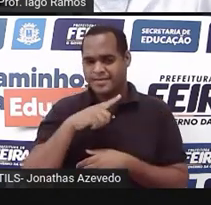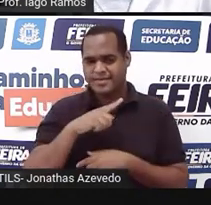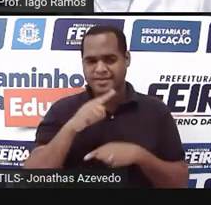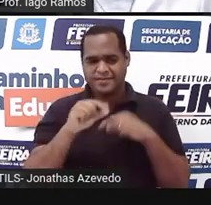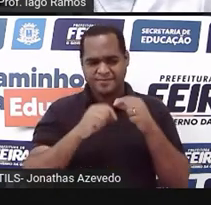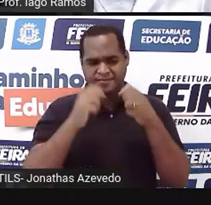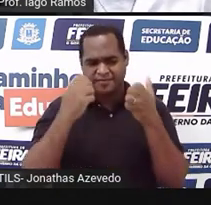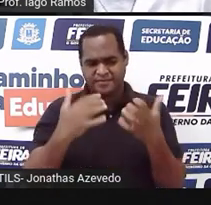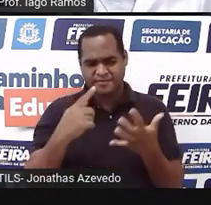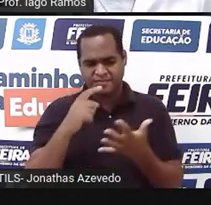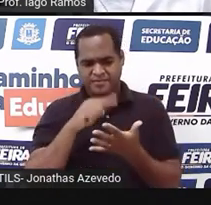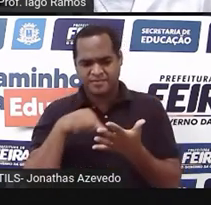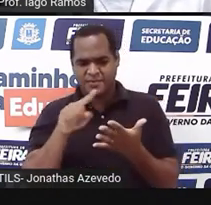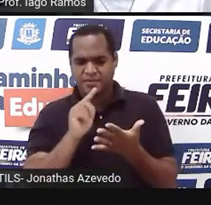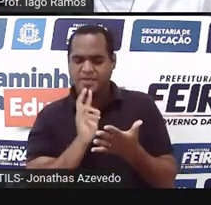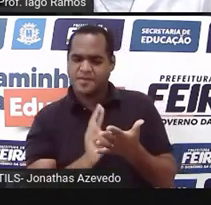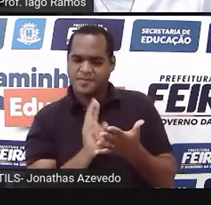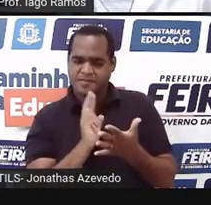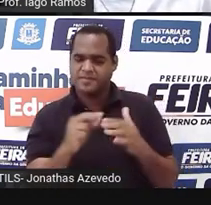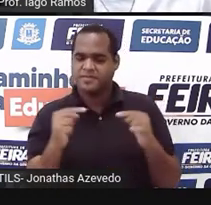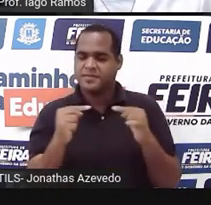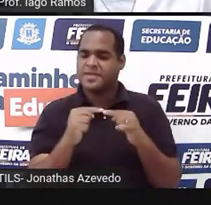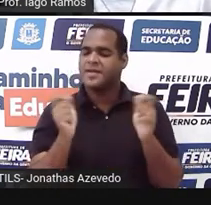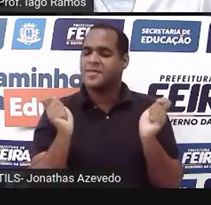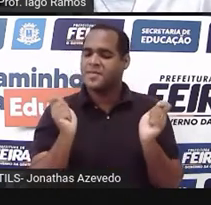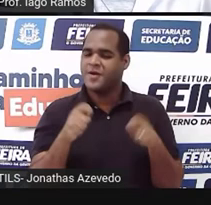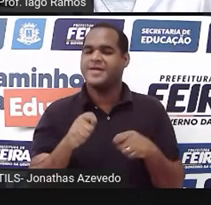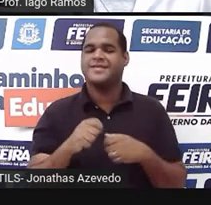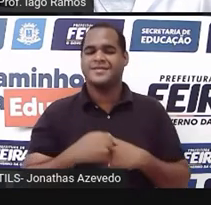ali dentro das continhas que a gente precisa fazer